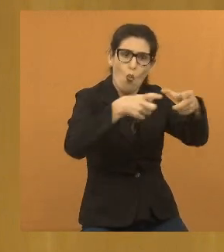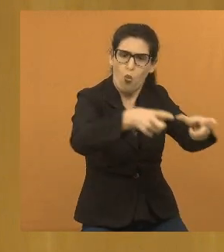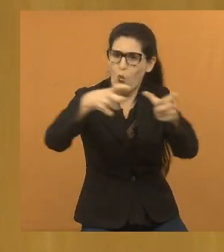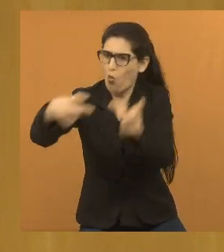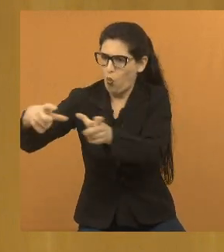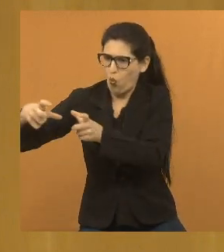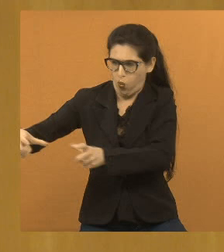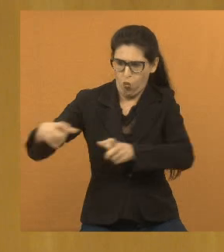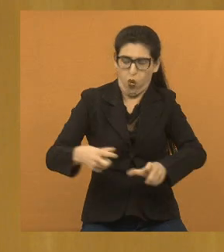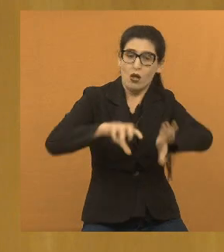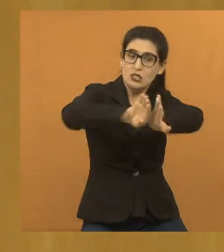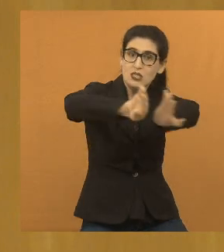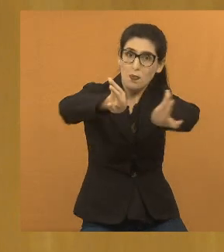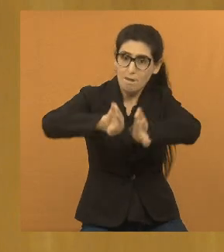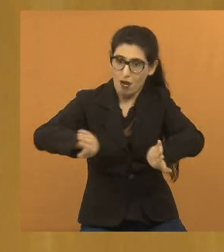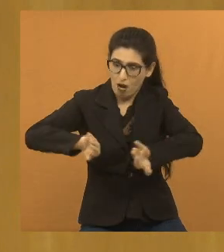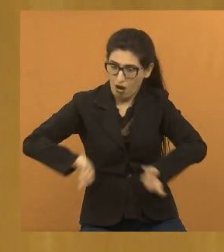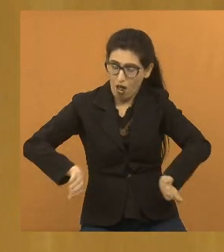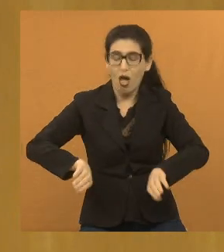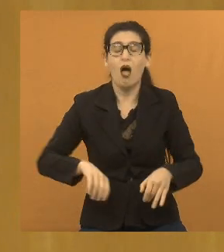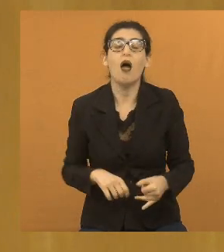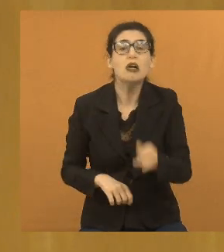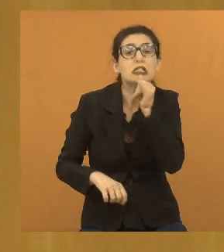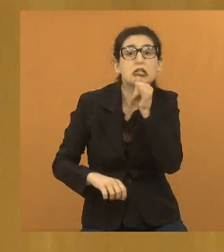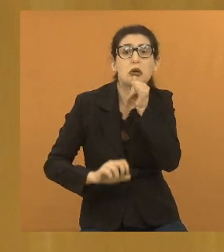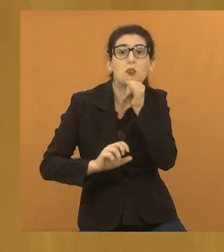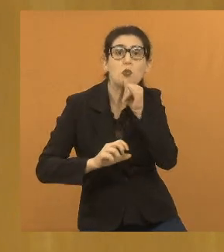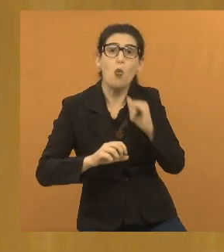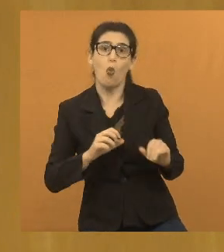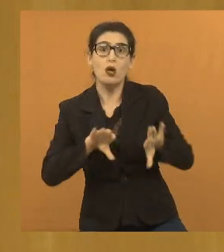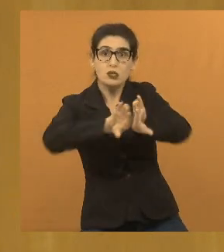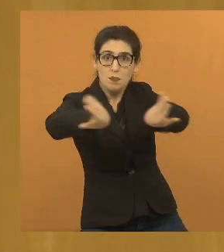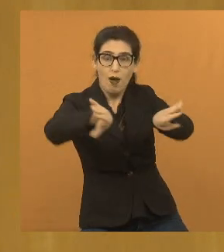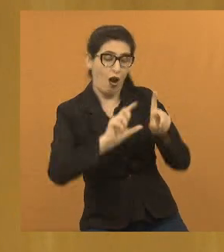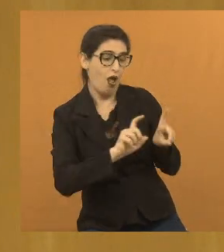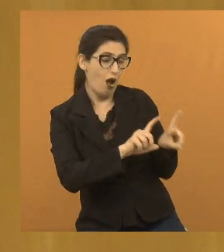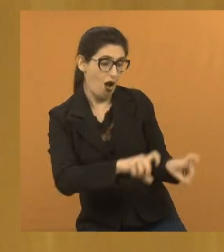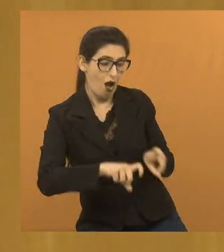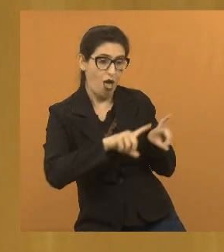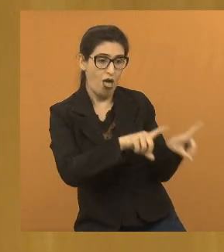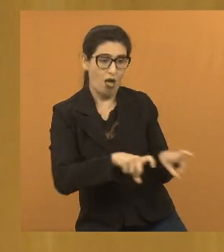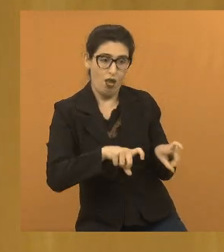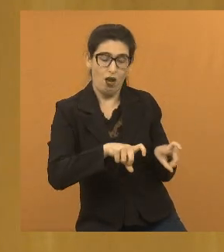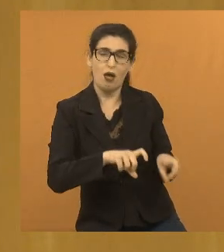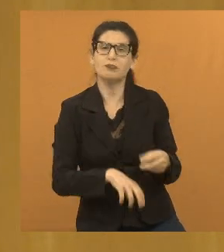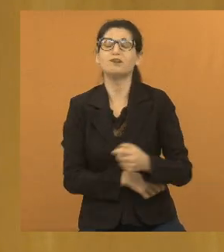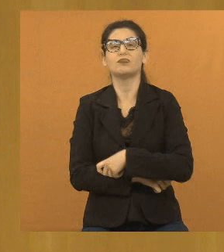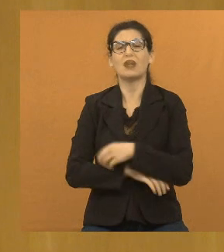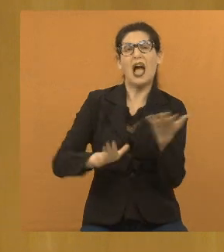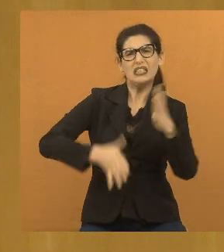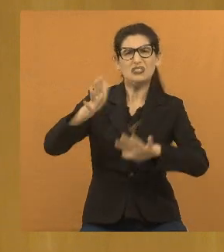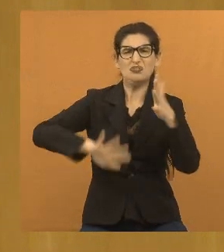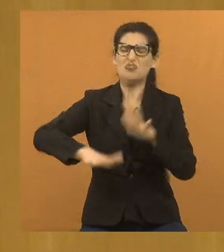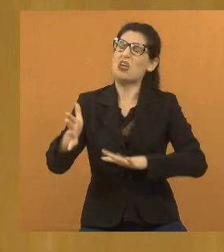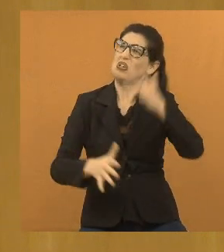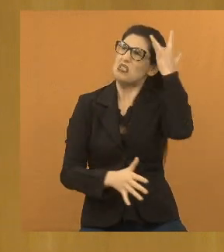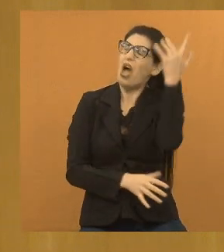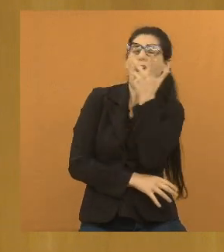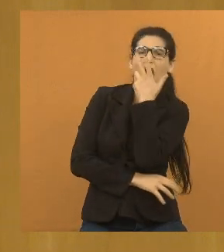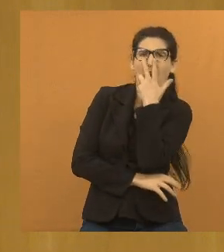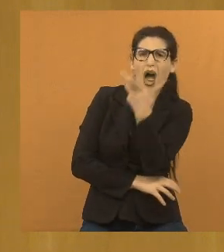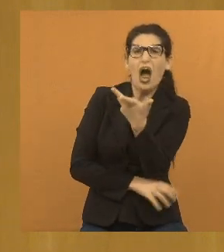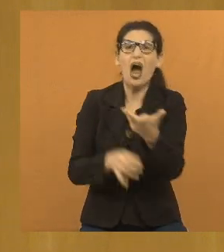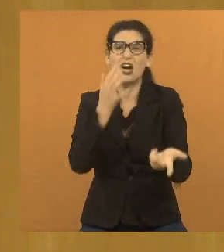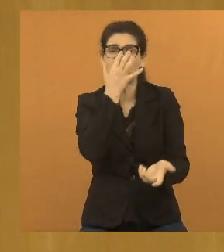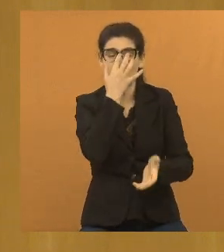em função para a ocupação rural, por exemplo? A gente tende a achar que a cidade é um fenômeno espontâneo,